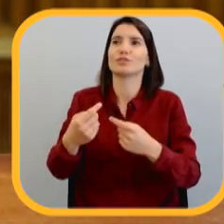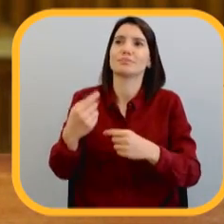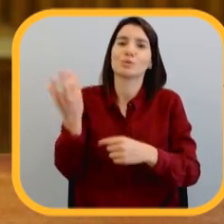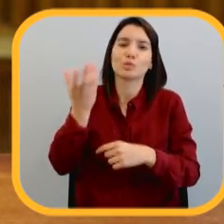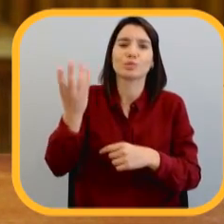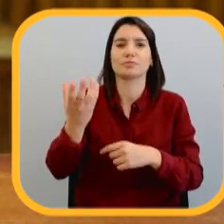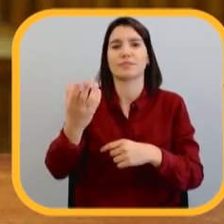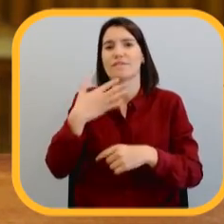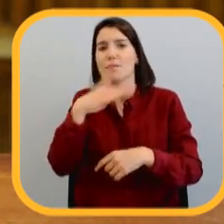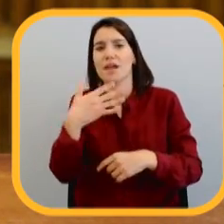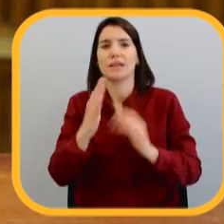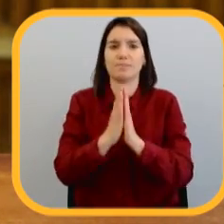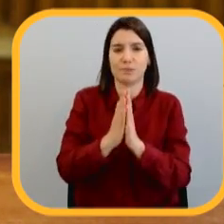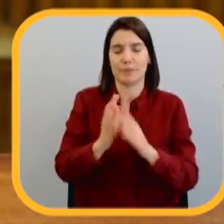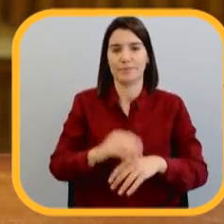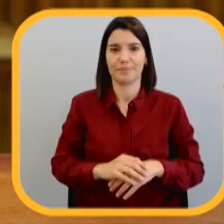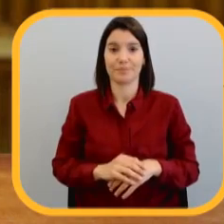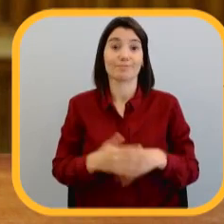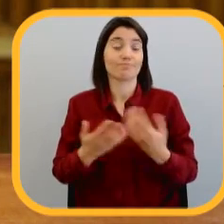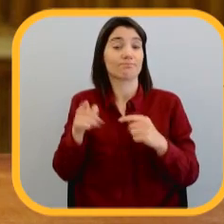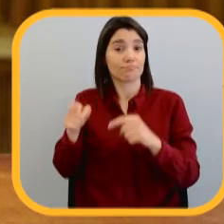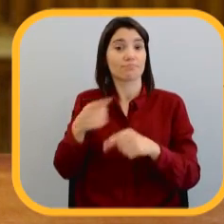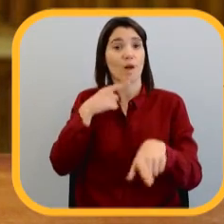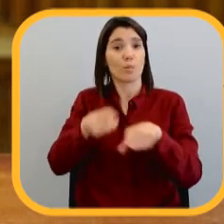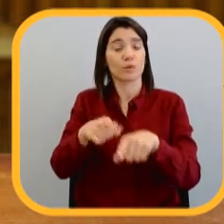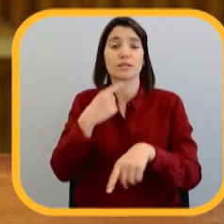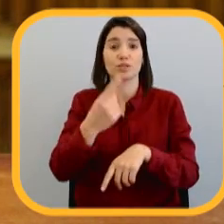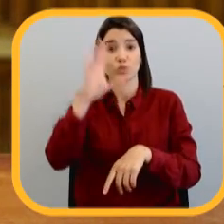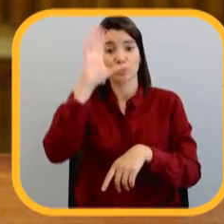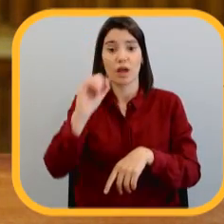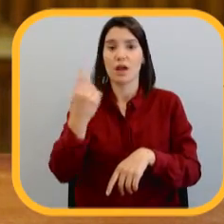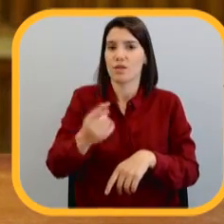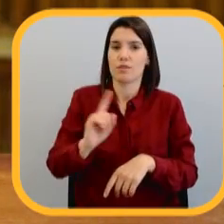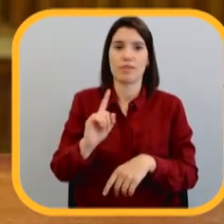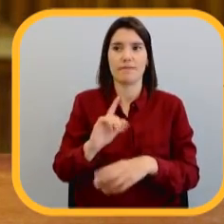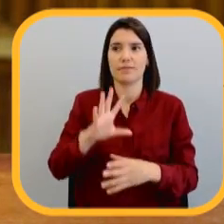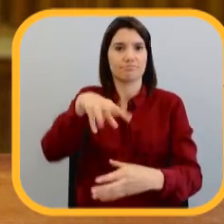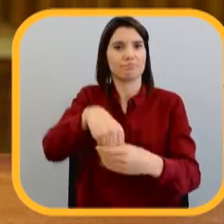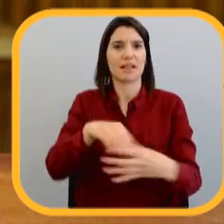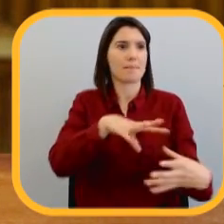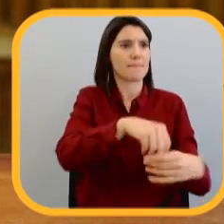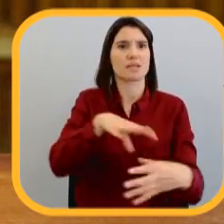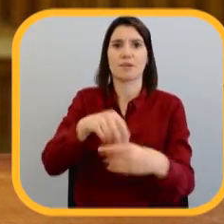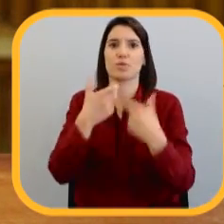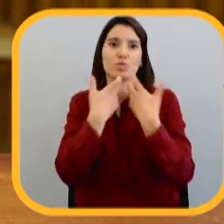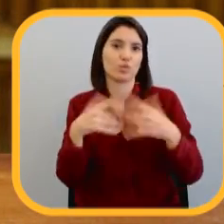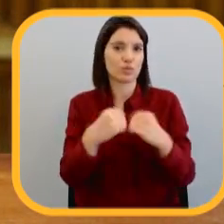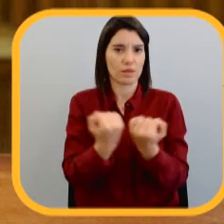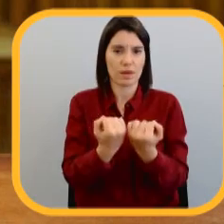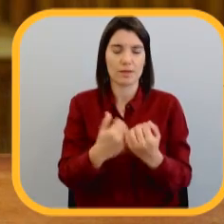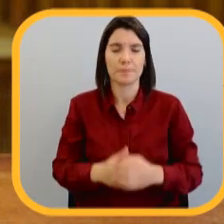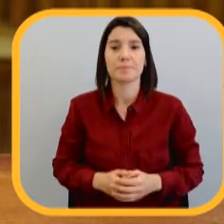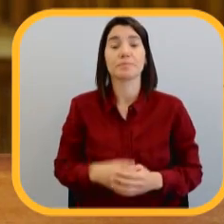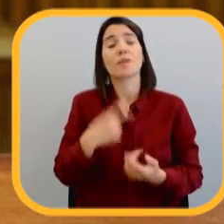com a família e a religião. Neste lado do espectro político, considera-se que o Estado não deve ter uma participação ativa na